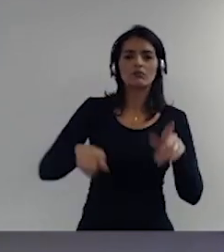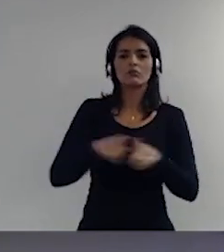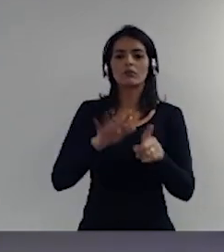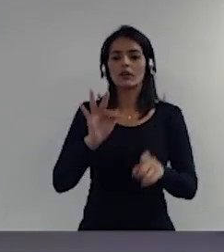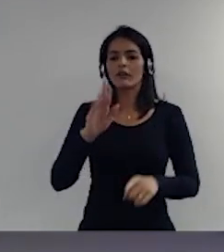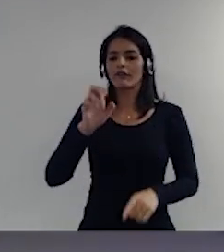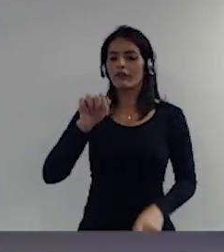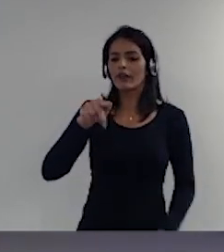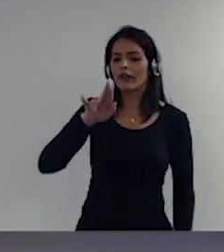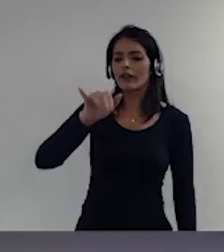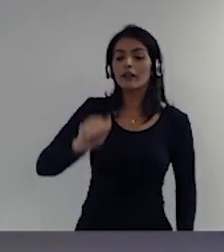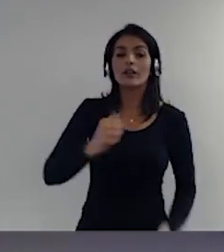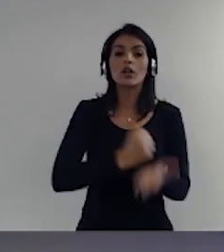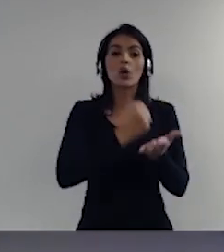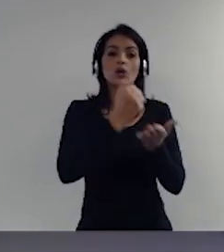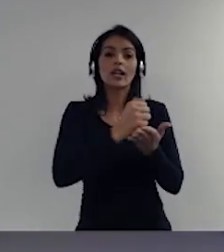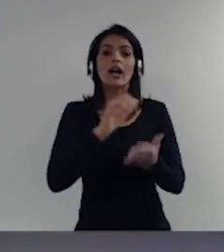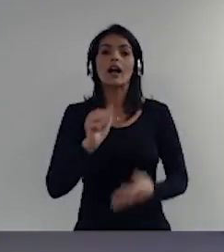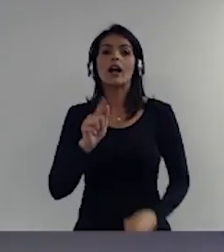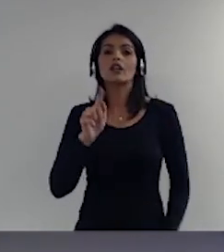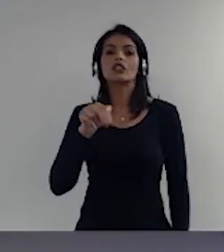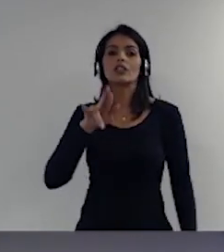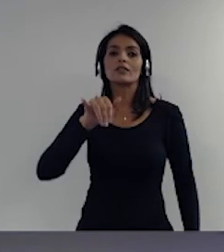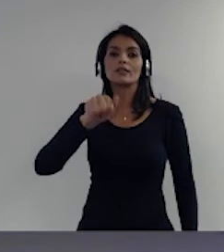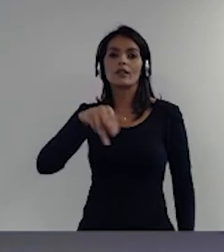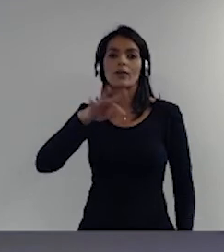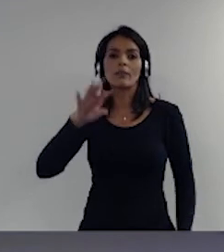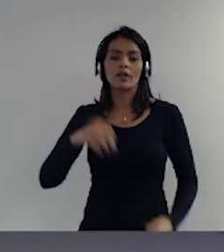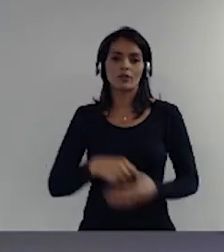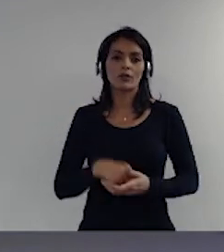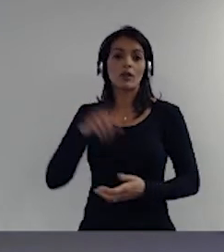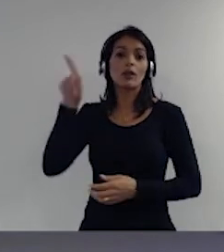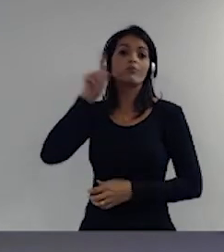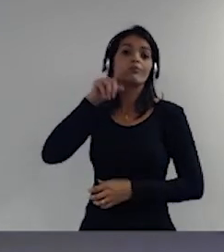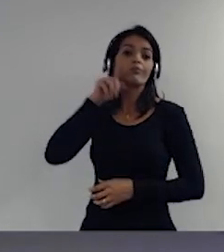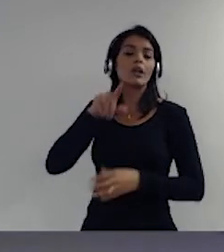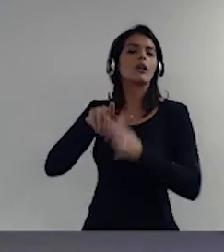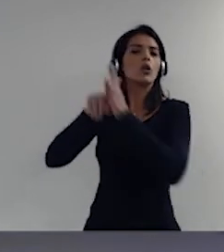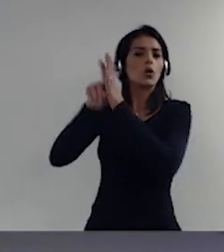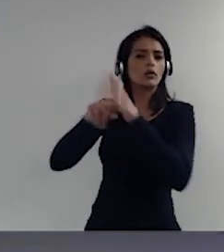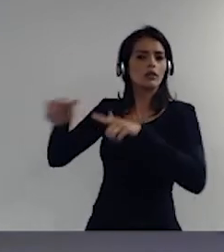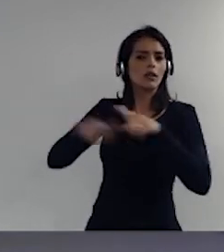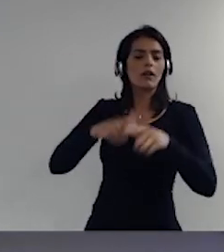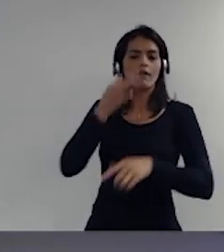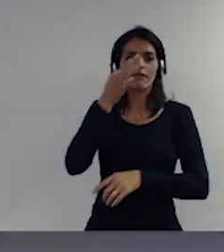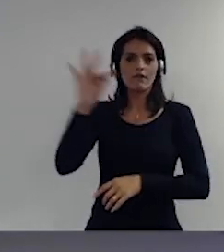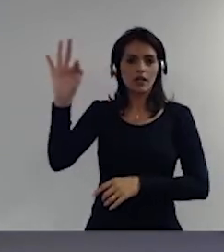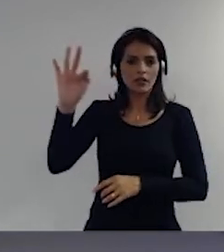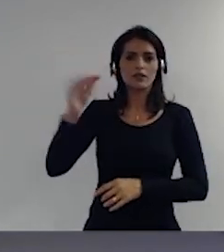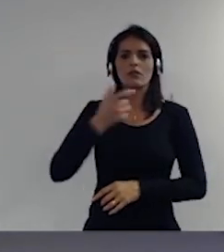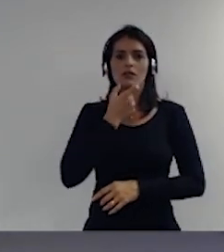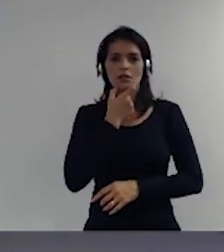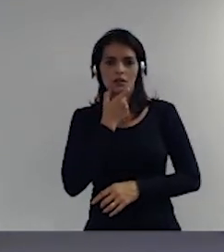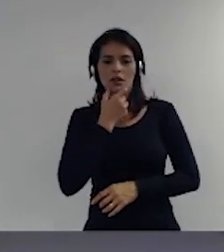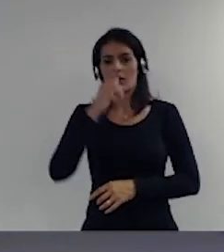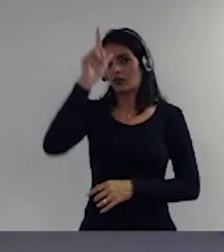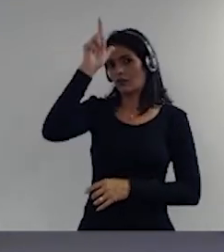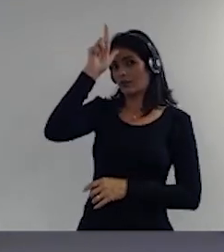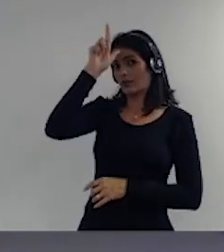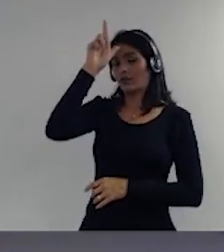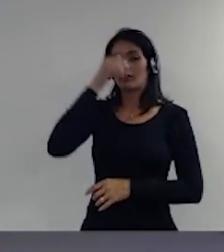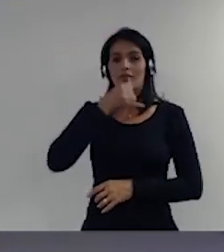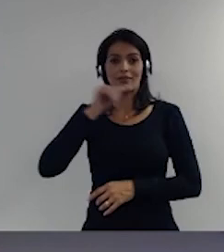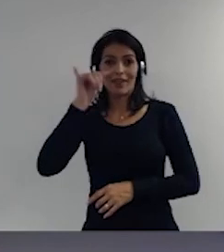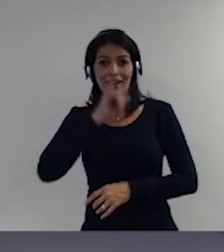e Contratos de Agenciamento. Realiza consulta nos Estados Unidos da América, França, Inglaterra, Alemanha,